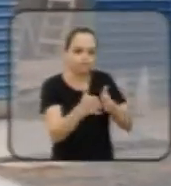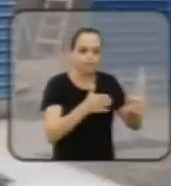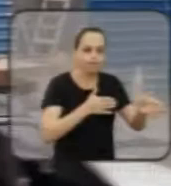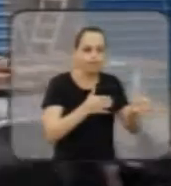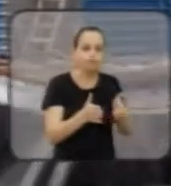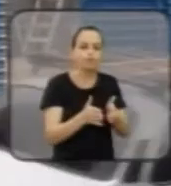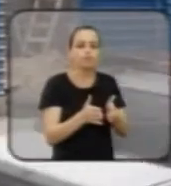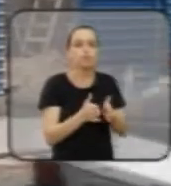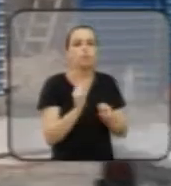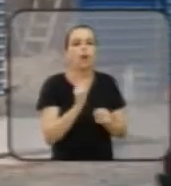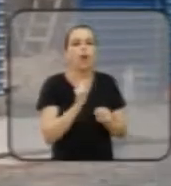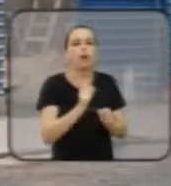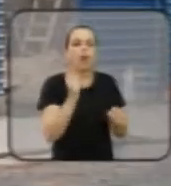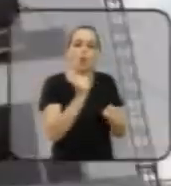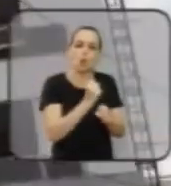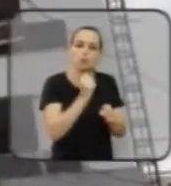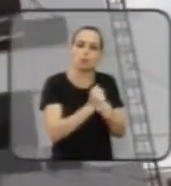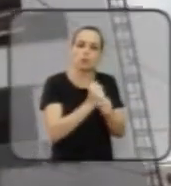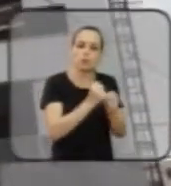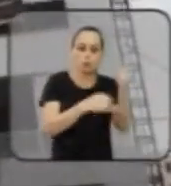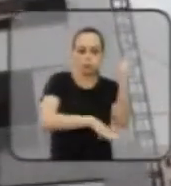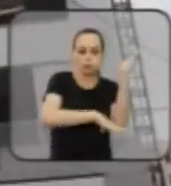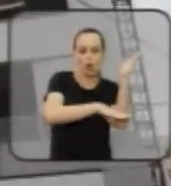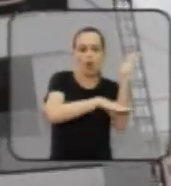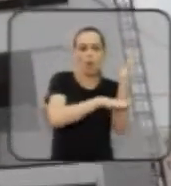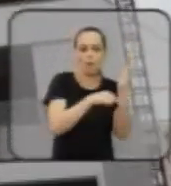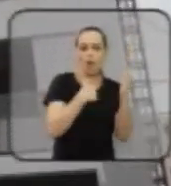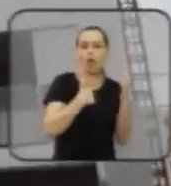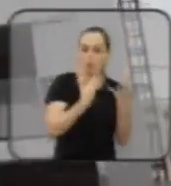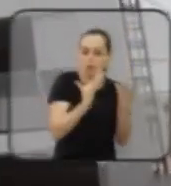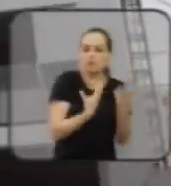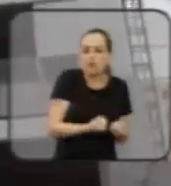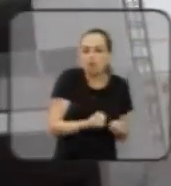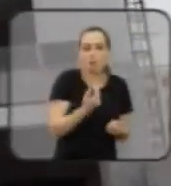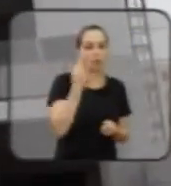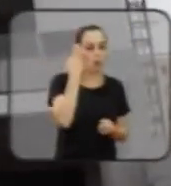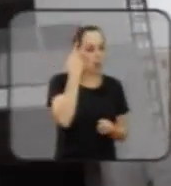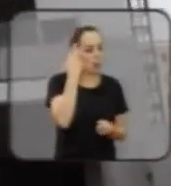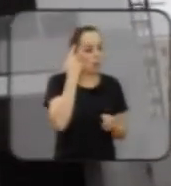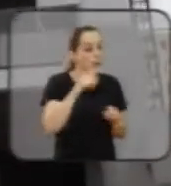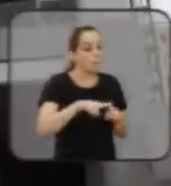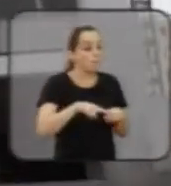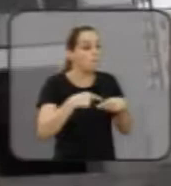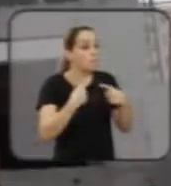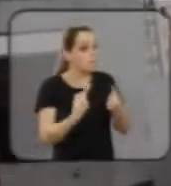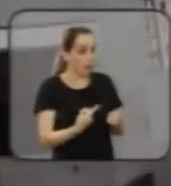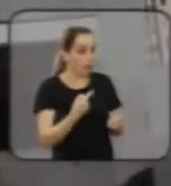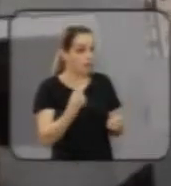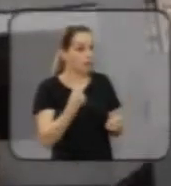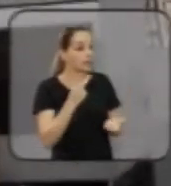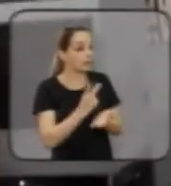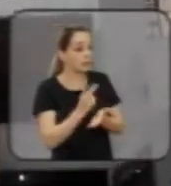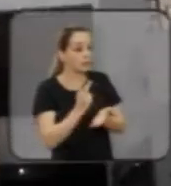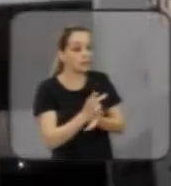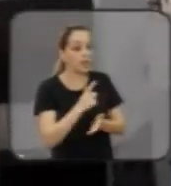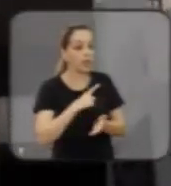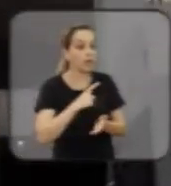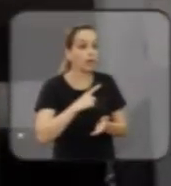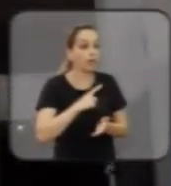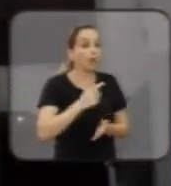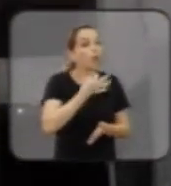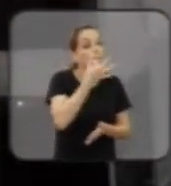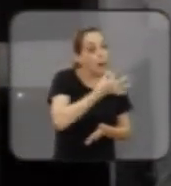sou contra a construção do prédio. Isso aqui, eu quero avisar que isso aí é natural. Mas a gente tem